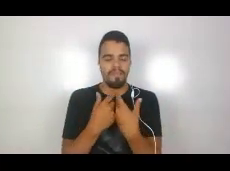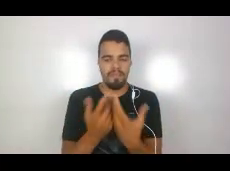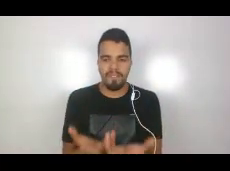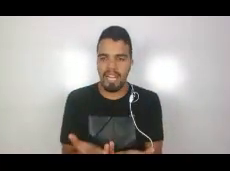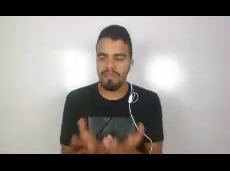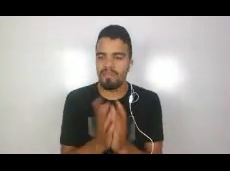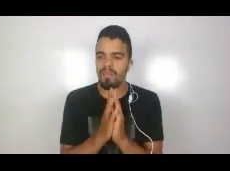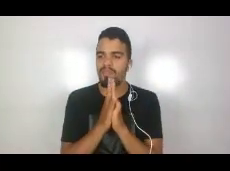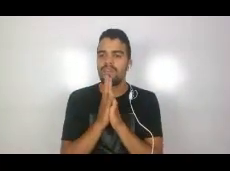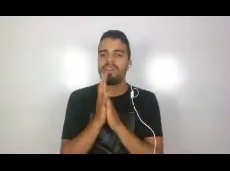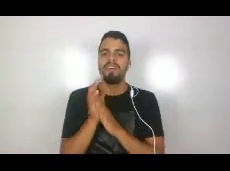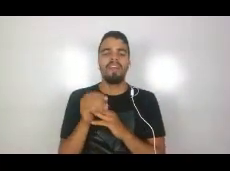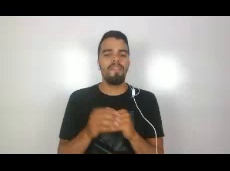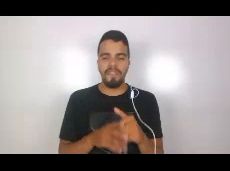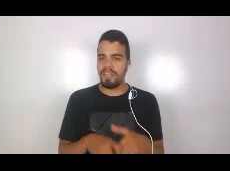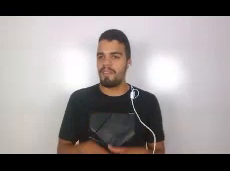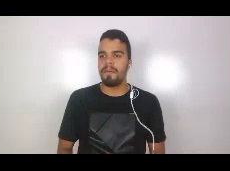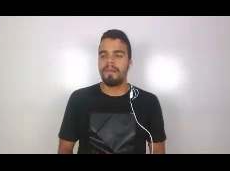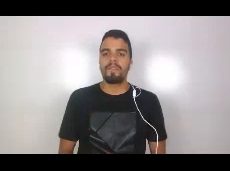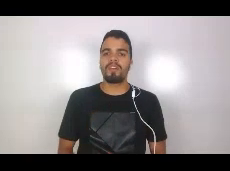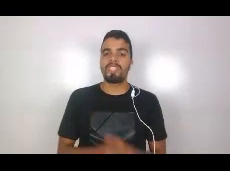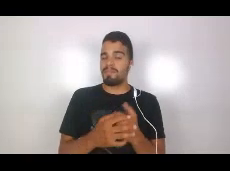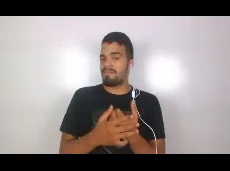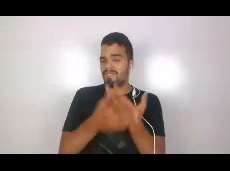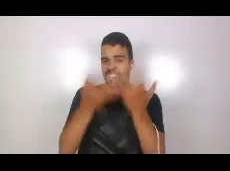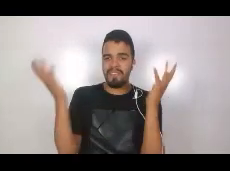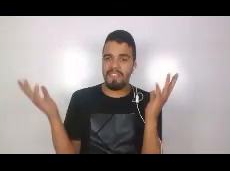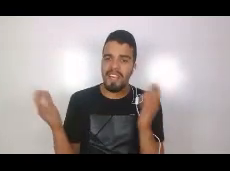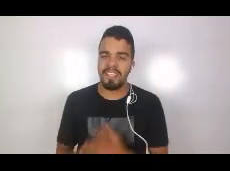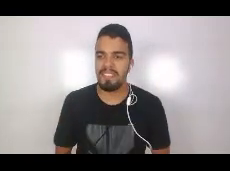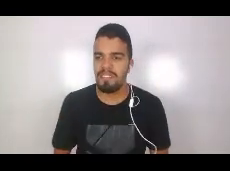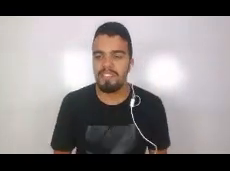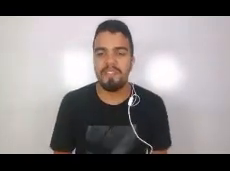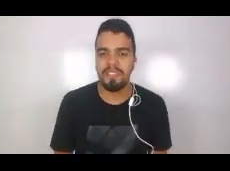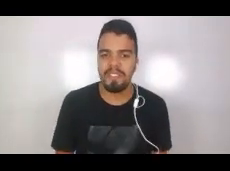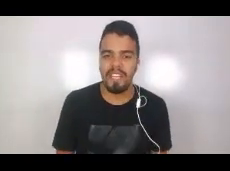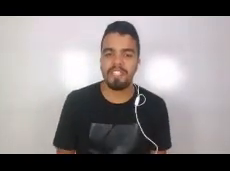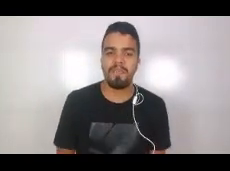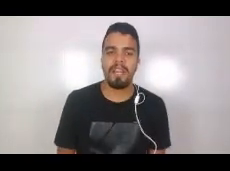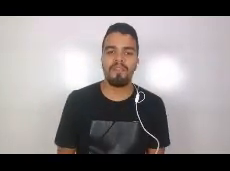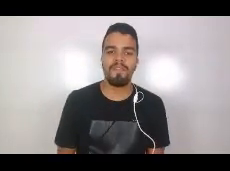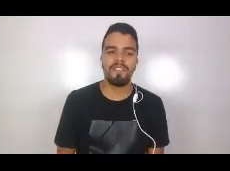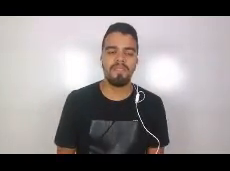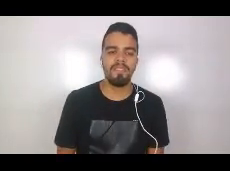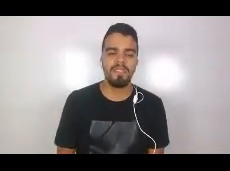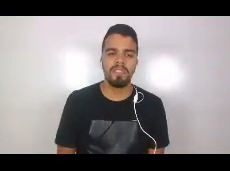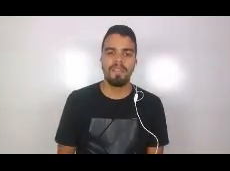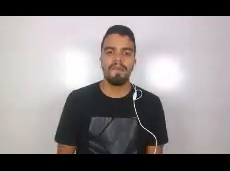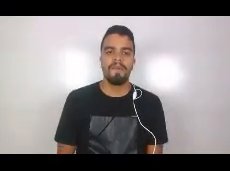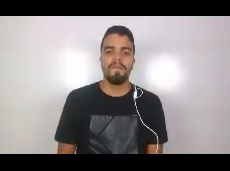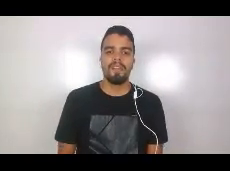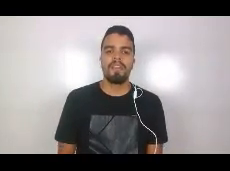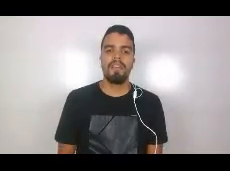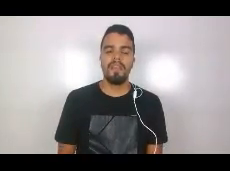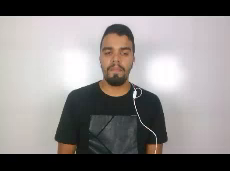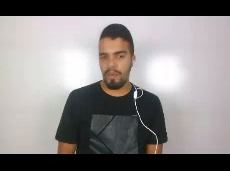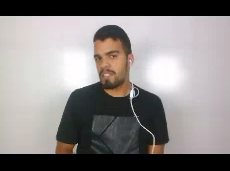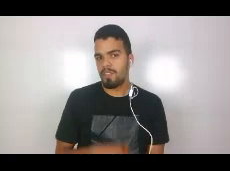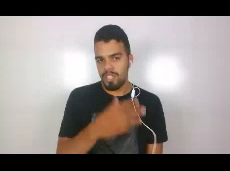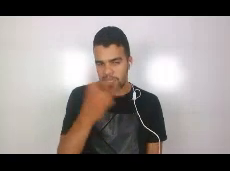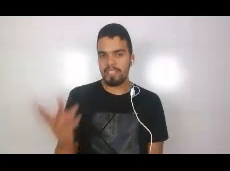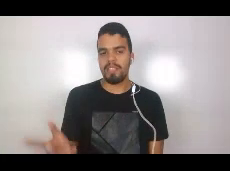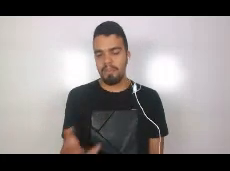intérprete, tradutor, enfim, nós temos diversos sinais para profissões